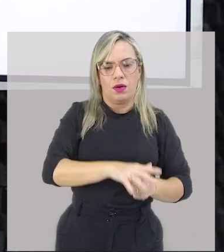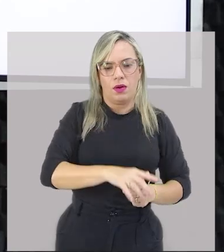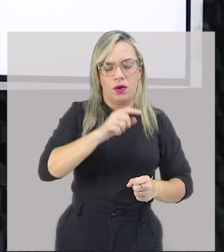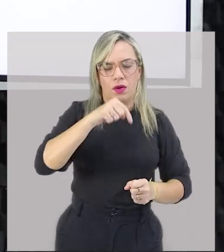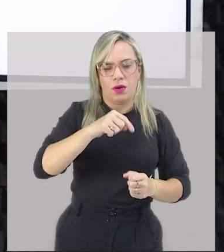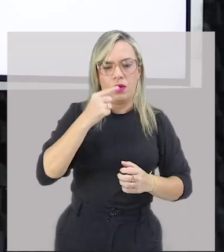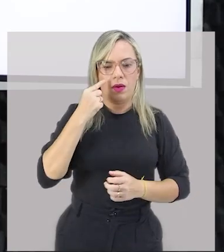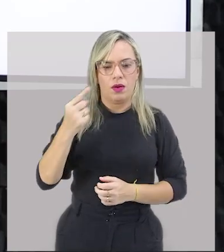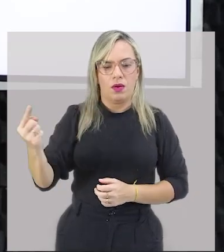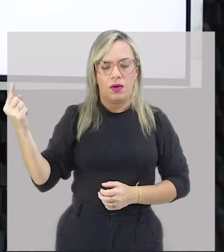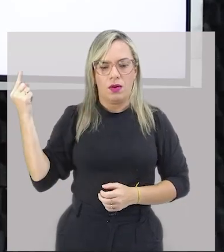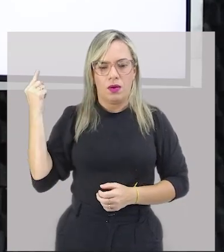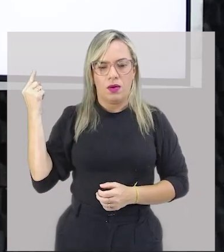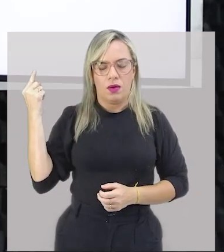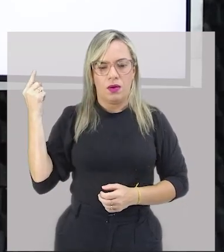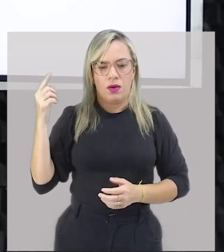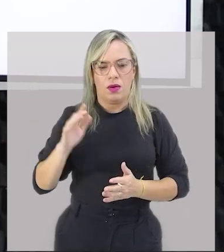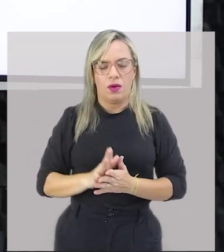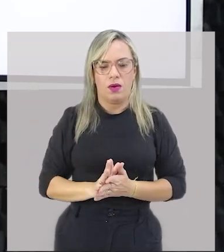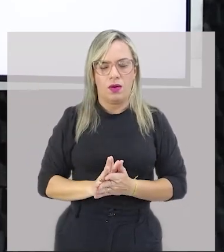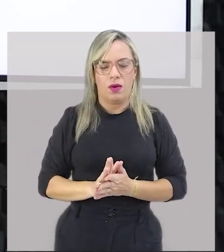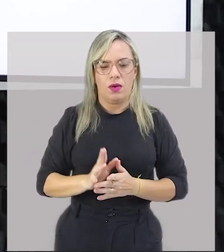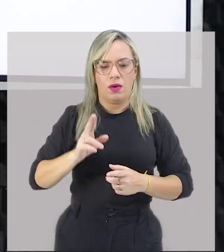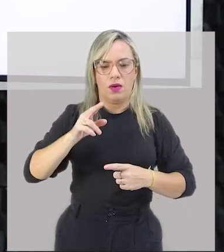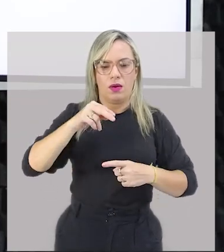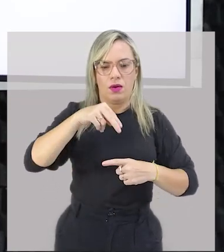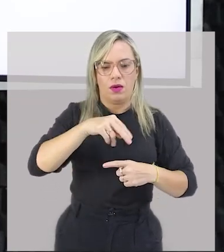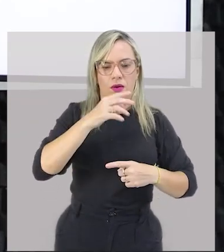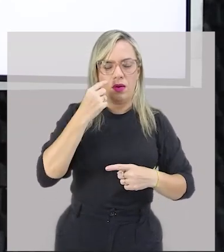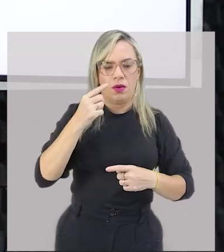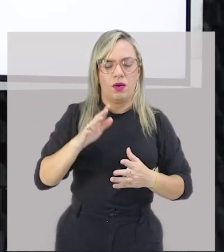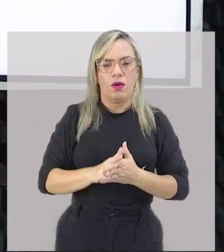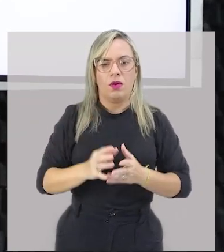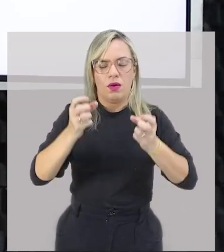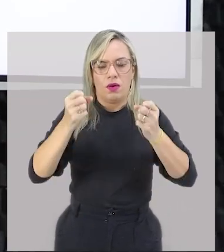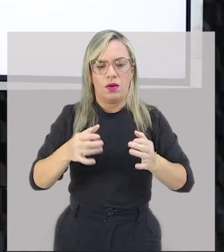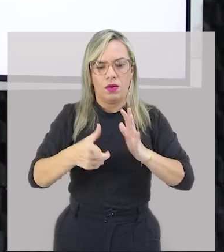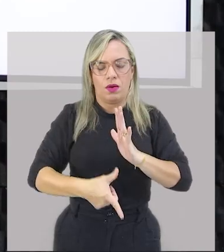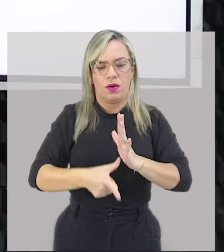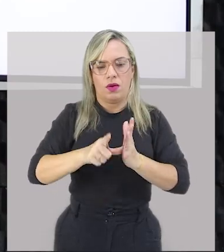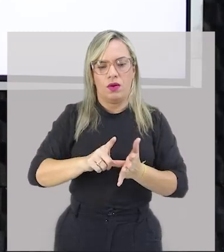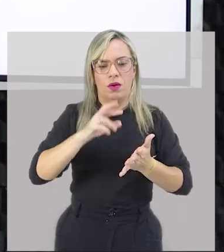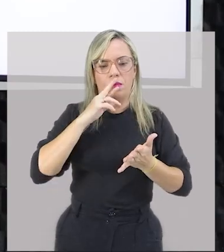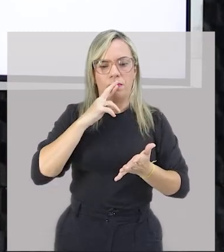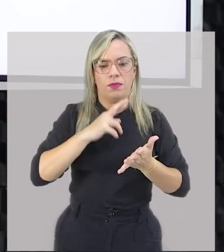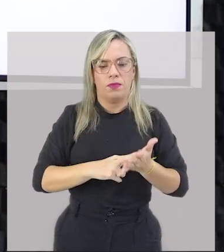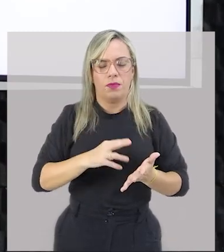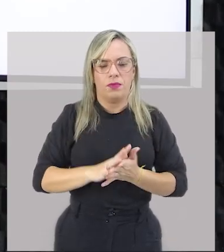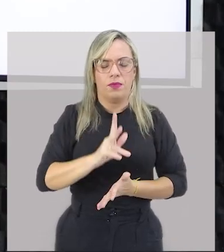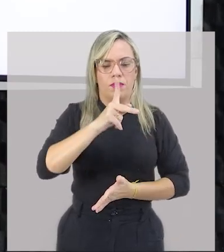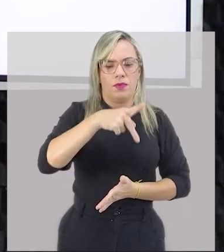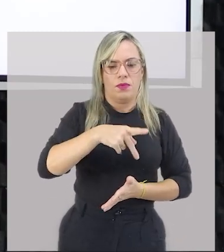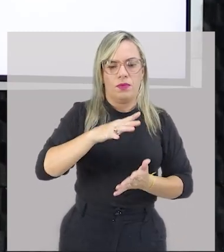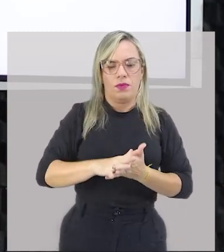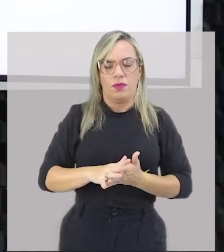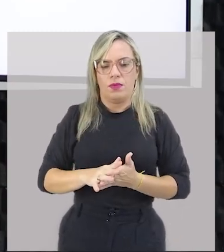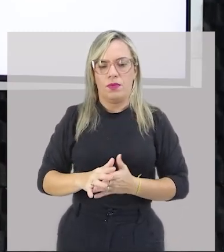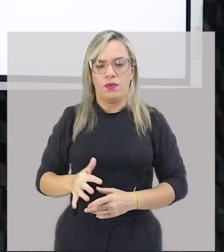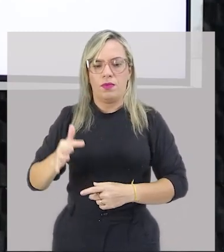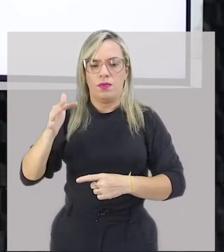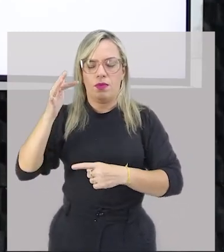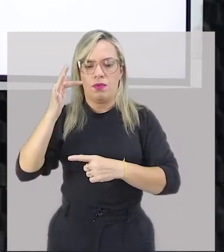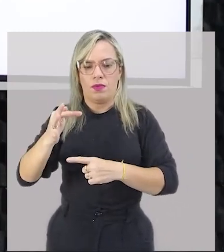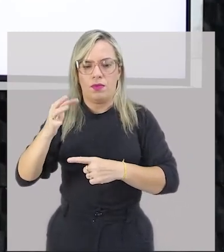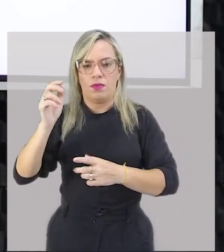tanto... Ó, pressão no numerador... Só fazer um comentário antes aqui de responder. Pressão no numerador e força